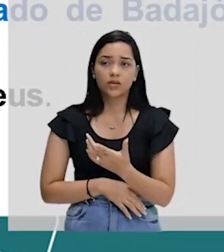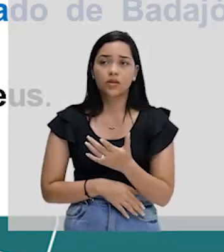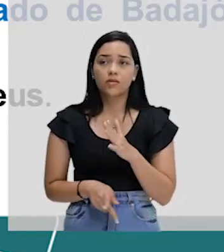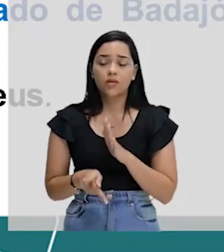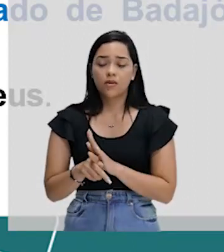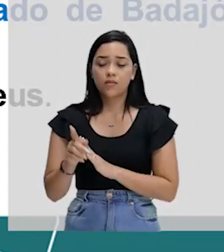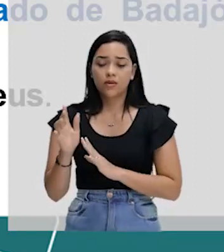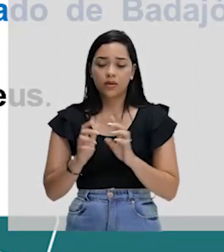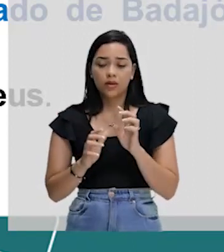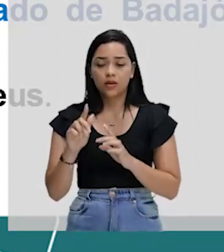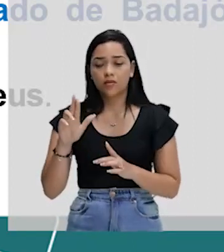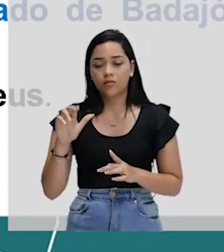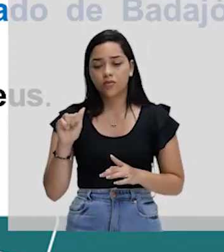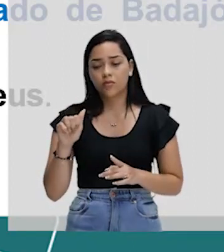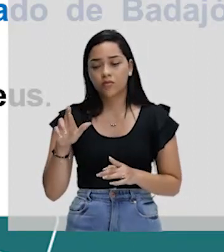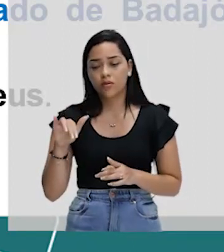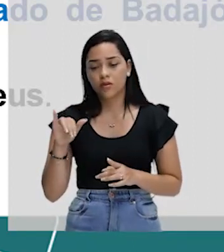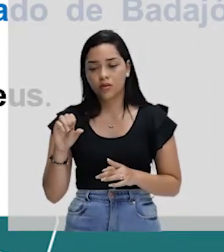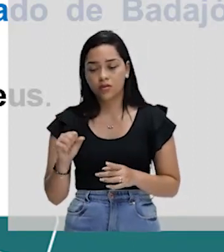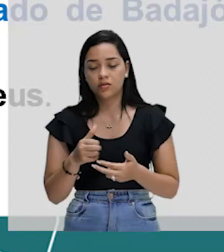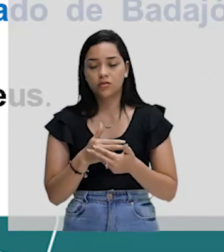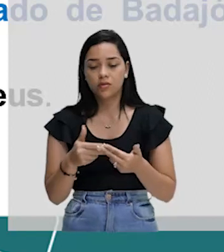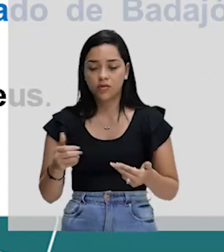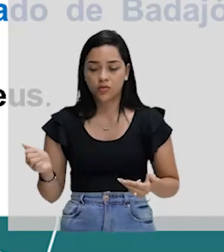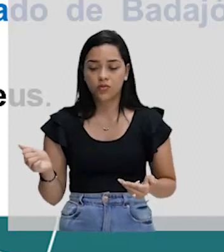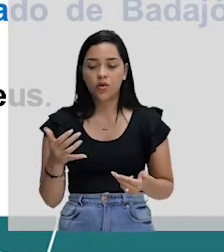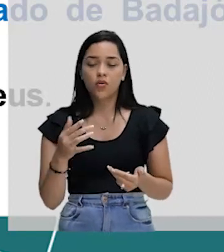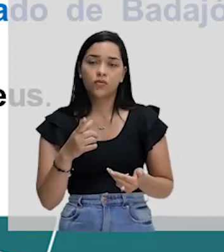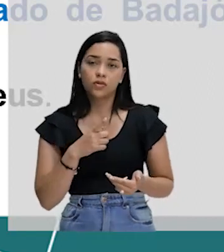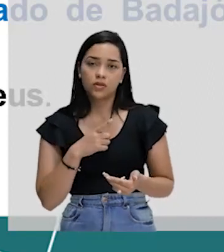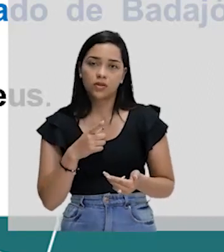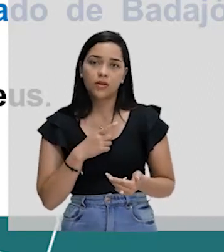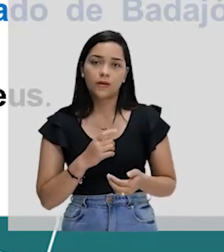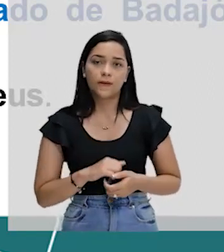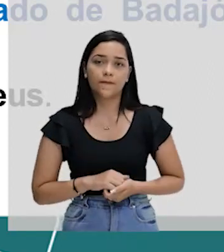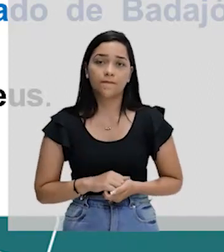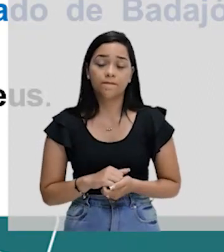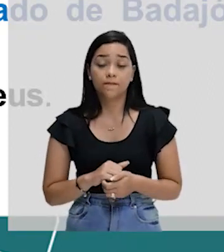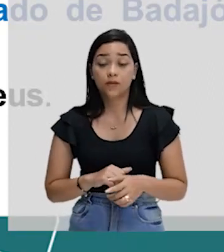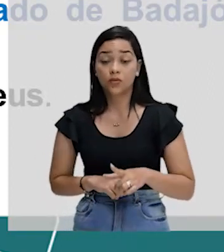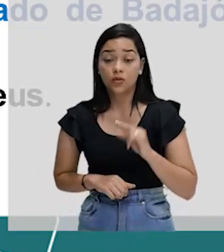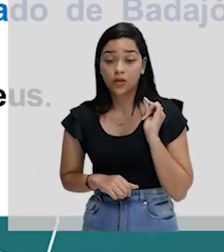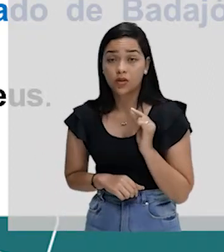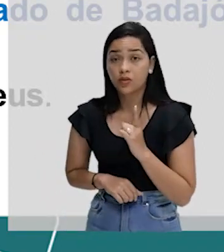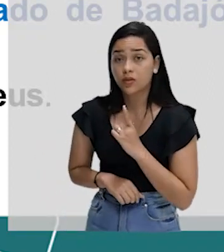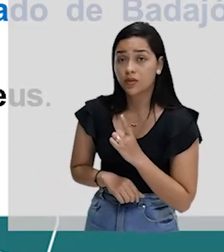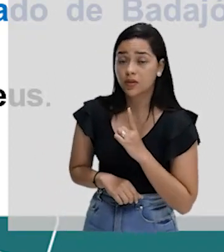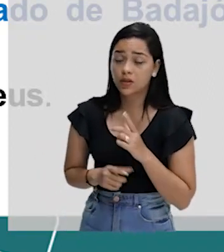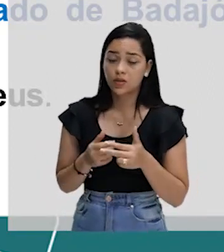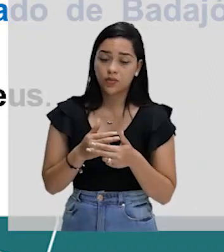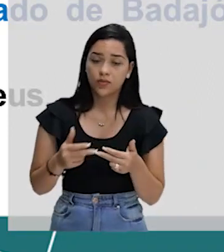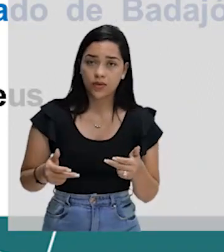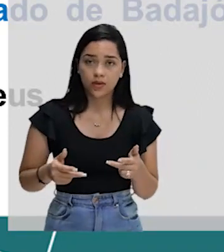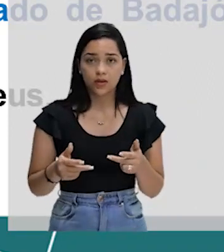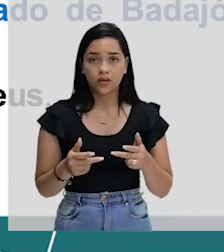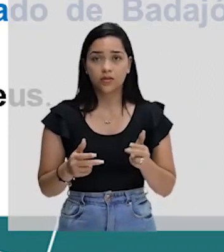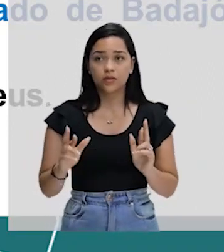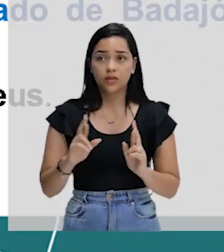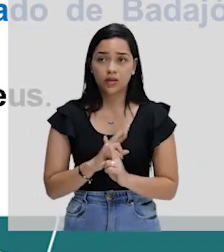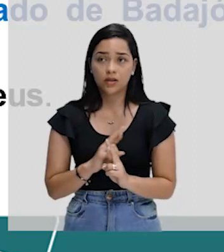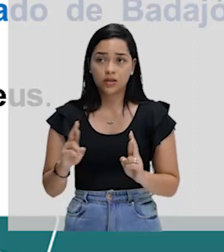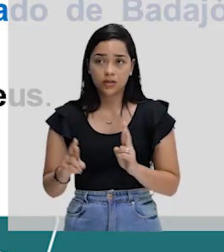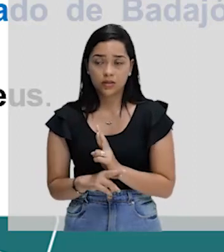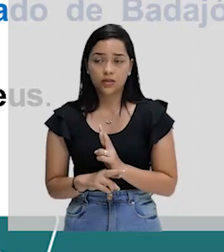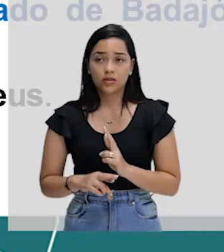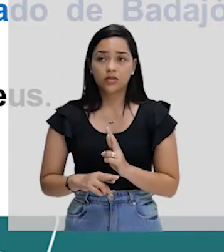da Guerra dos Guaranis foi o estabelecimento de novos tratados, que definiram os limites e fronteira do